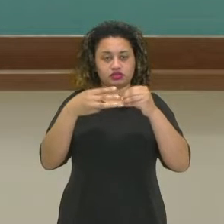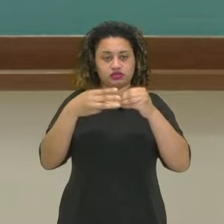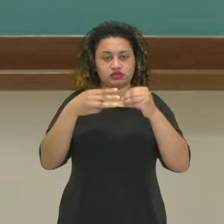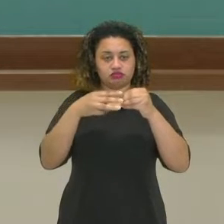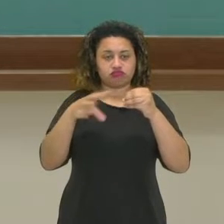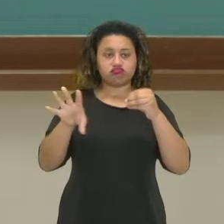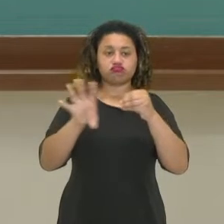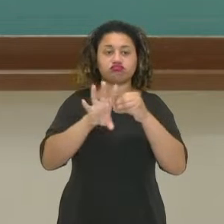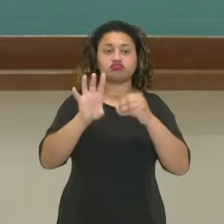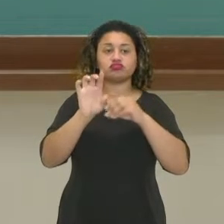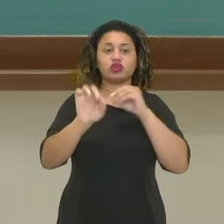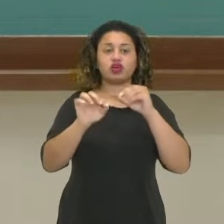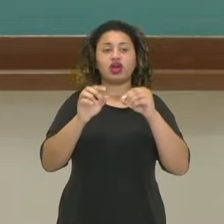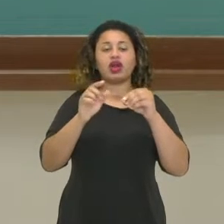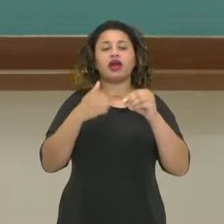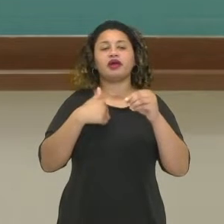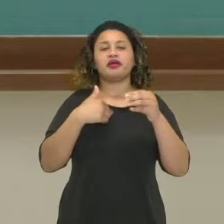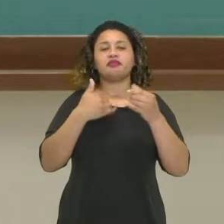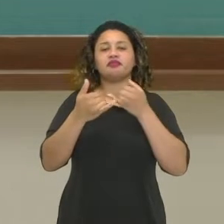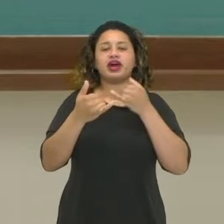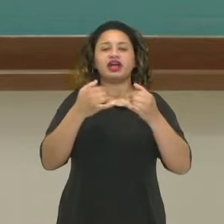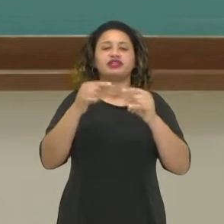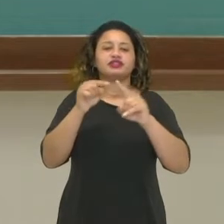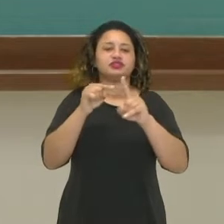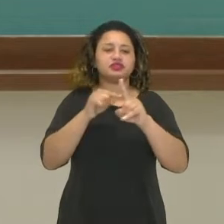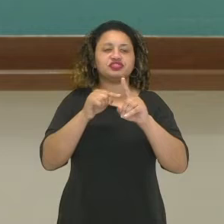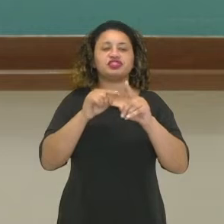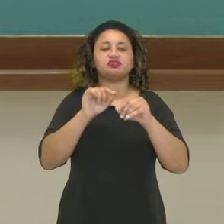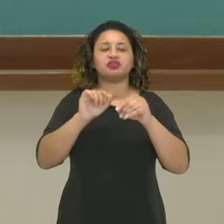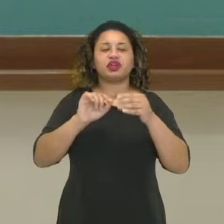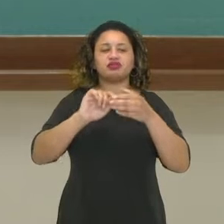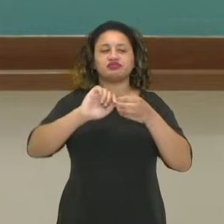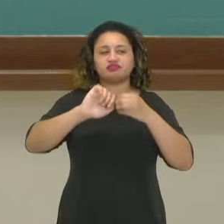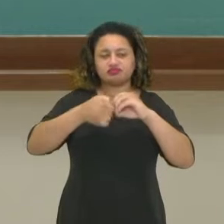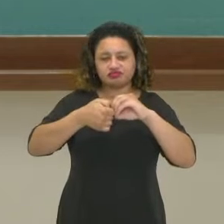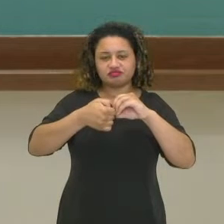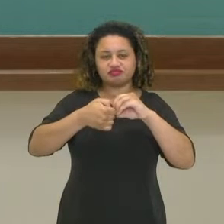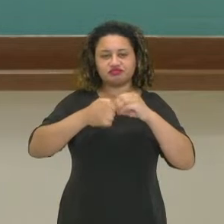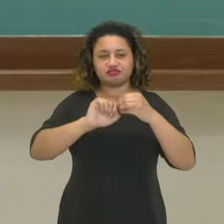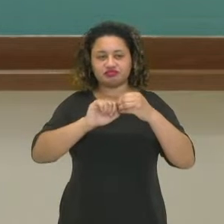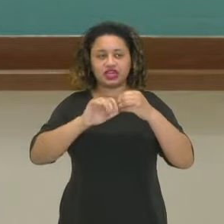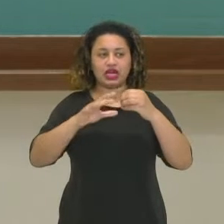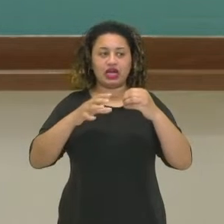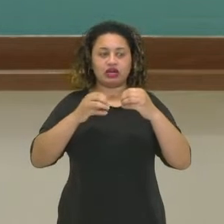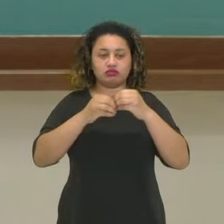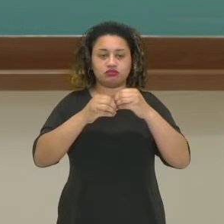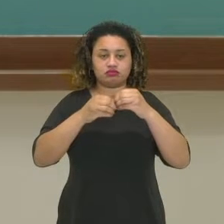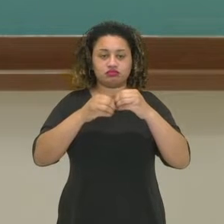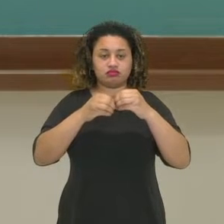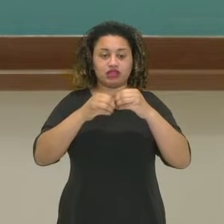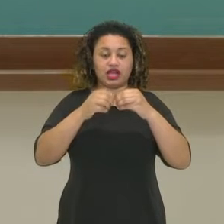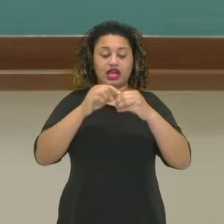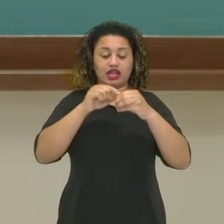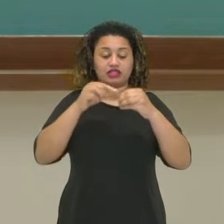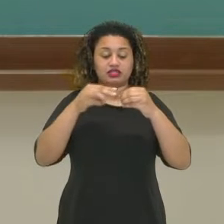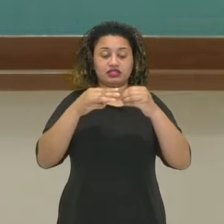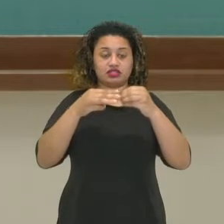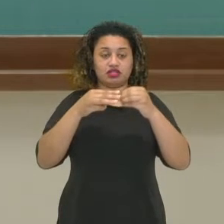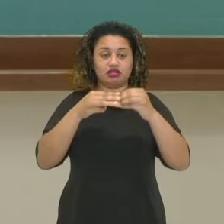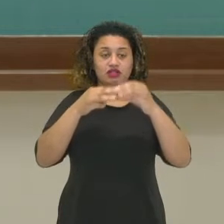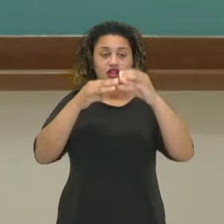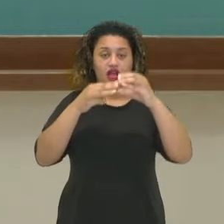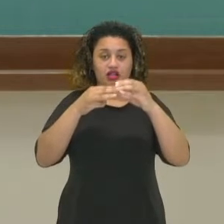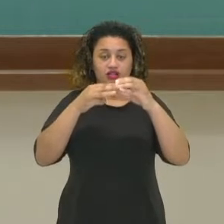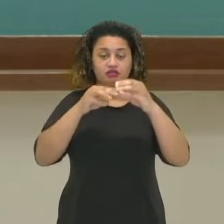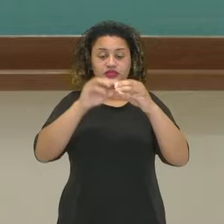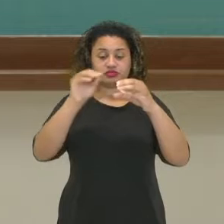célula, ele tem como se fosse um sistema chave e fechadura. Quando ele encosta, ele abre a nossa célula e o material